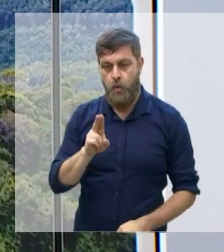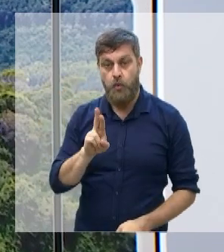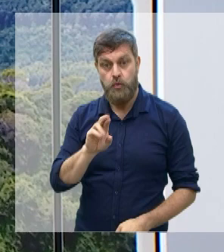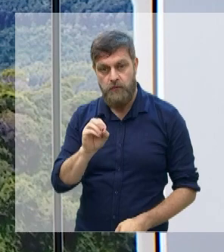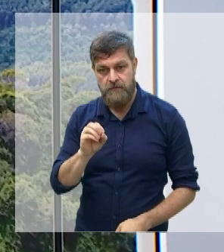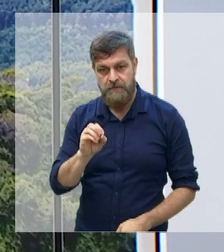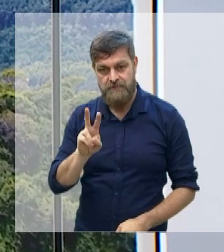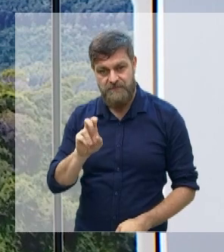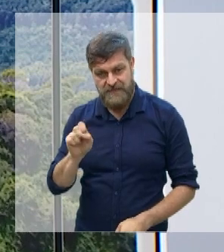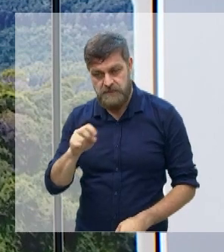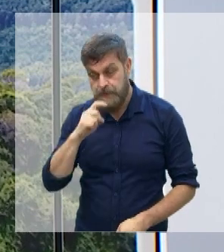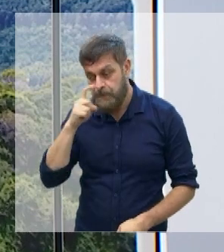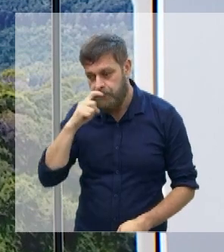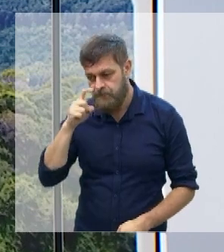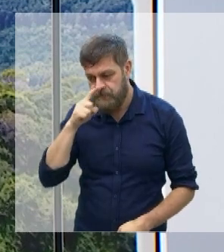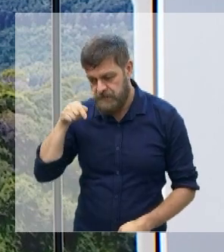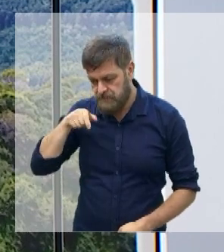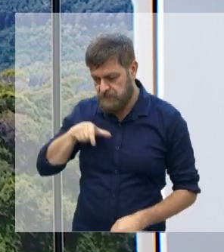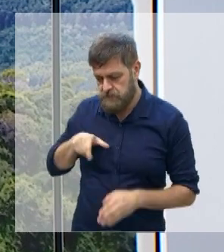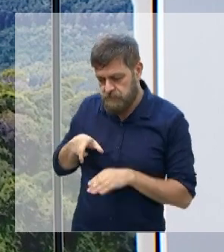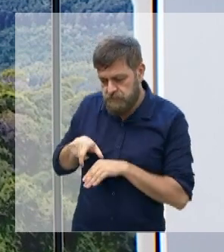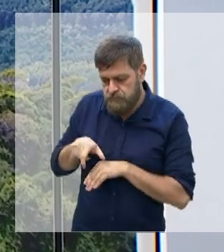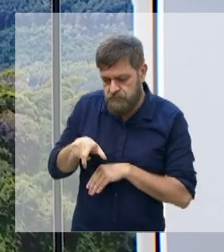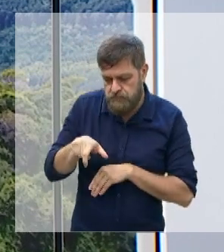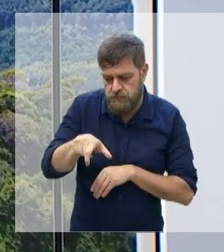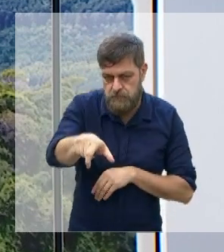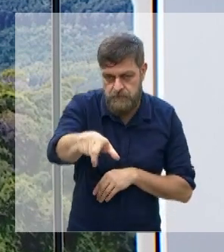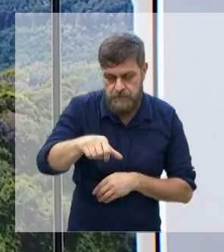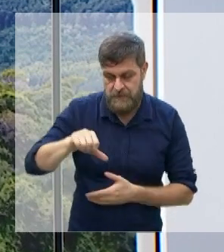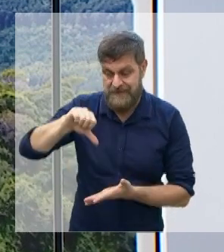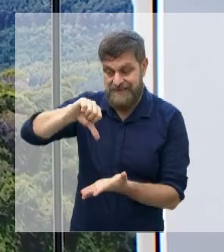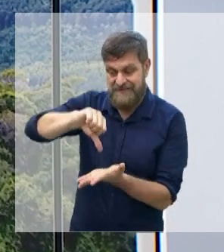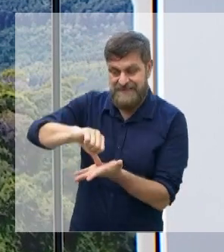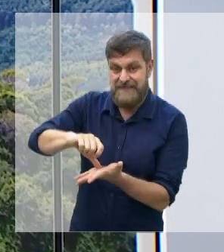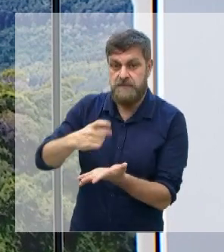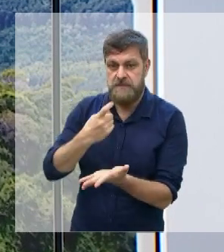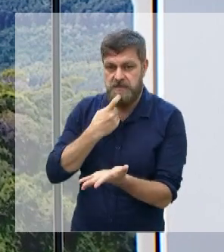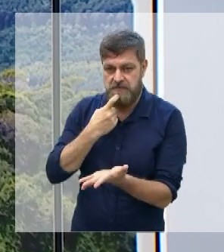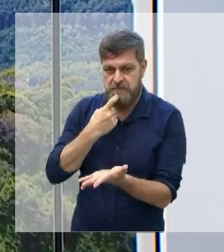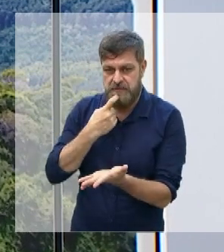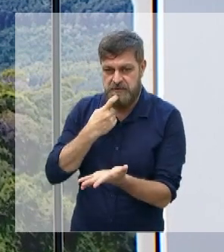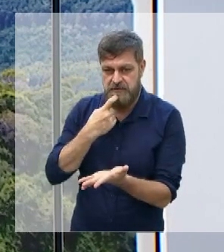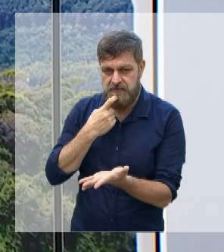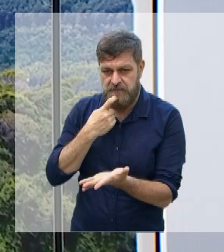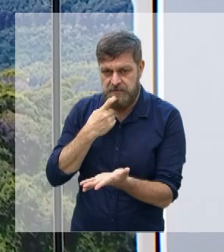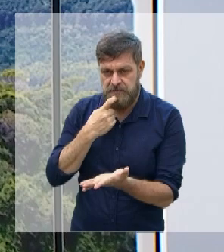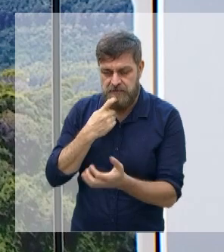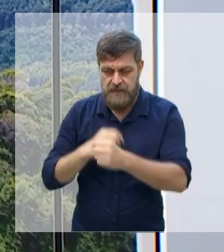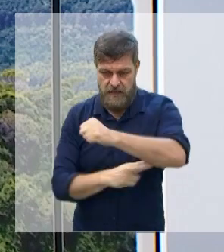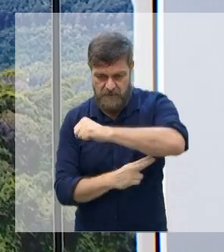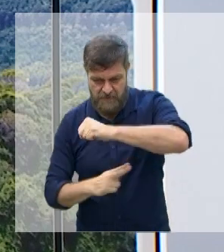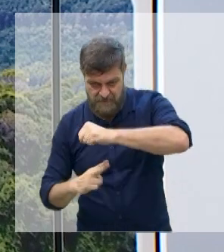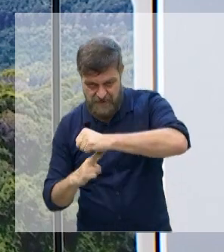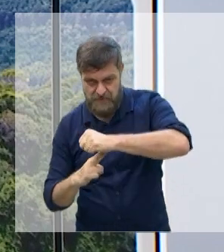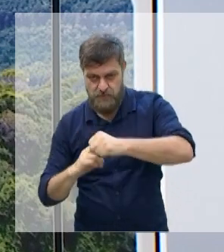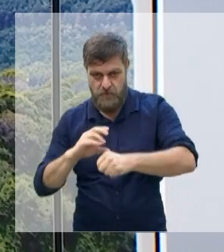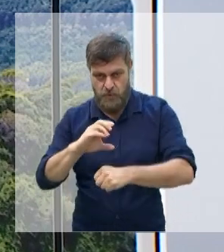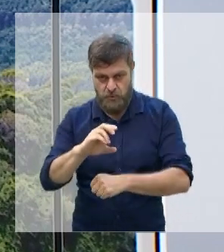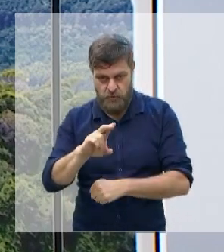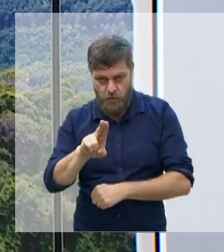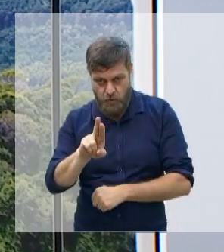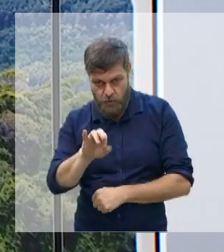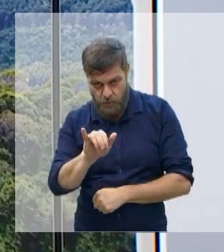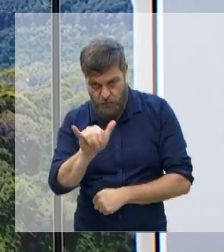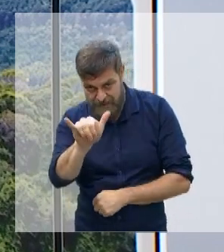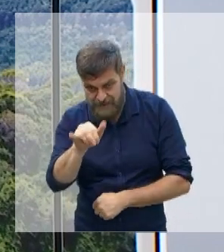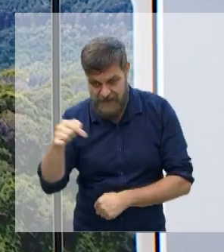verde ele vai iniciar aqui no terminal central que ali onde fica o viaduto cury aquele terminal vai ser